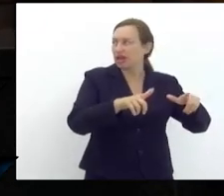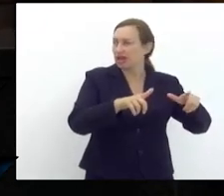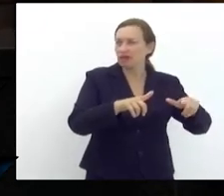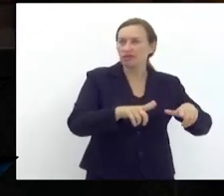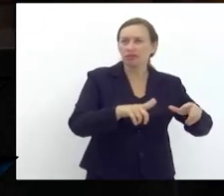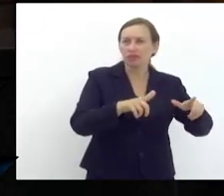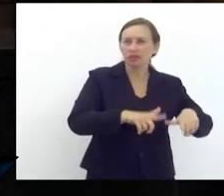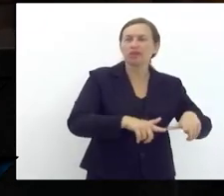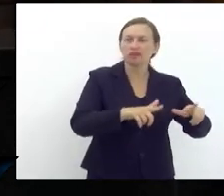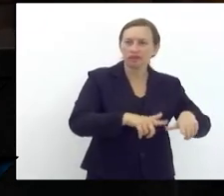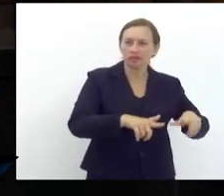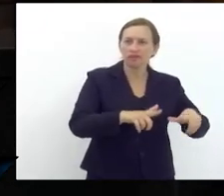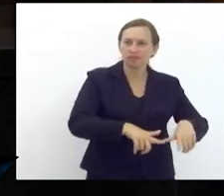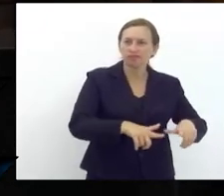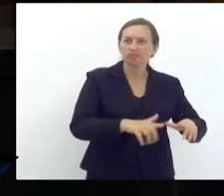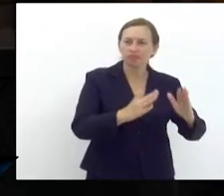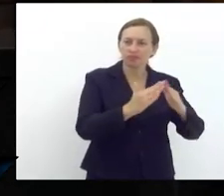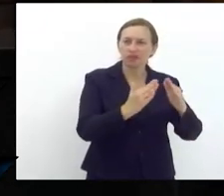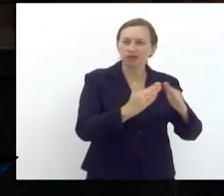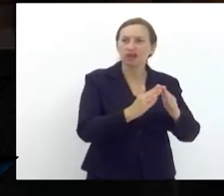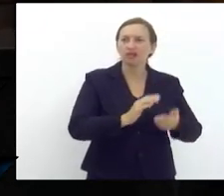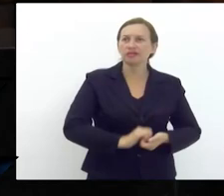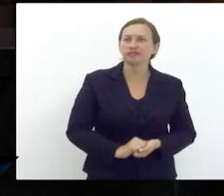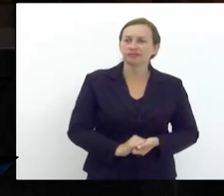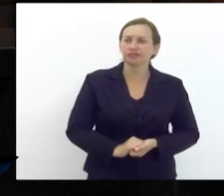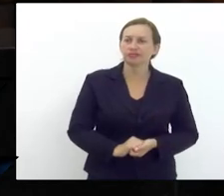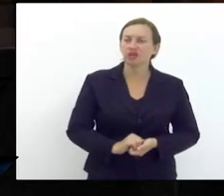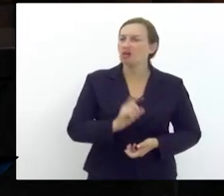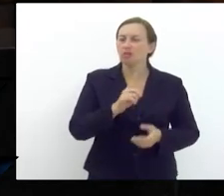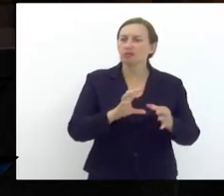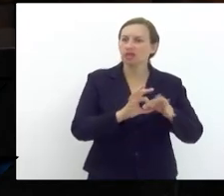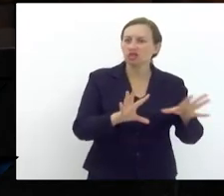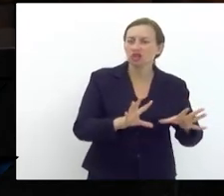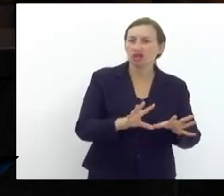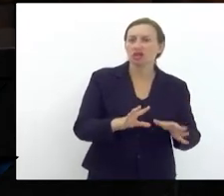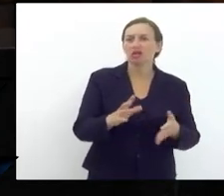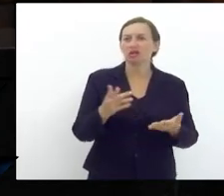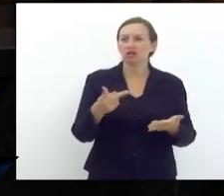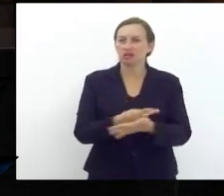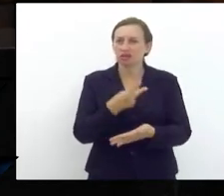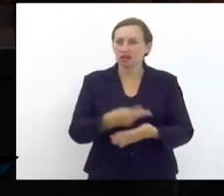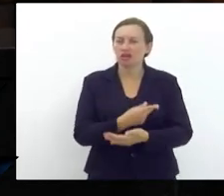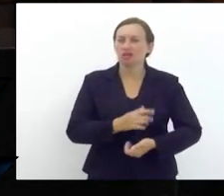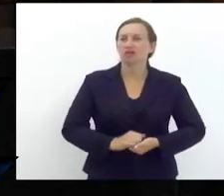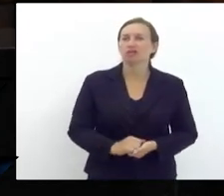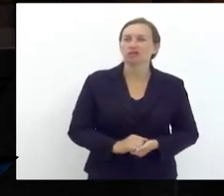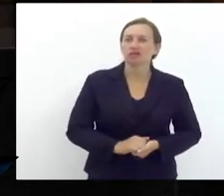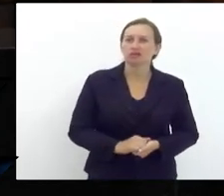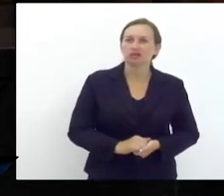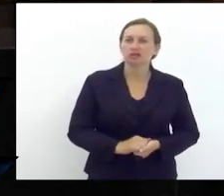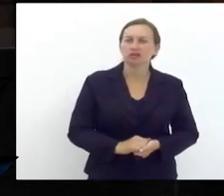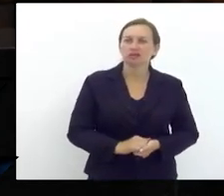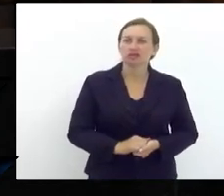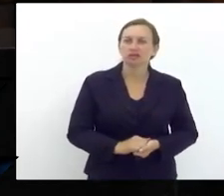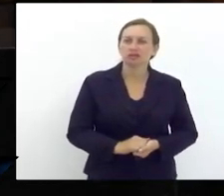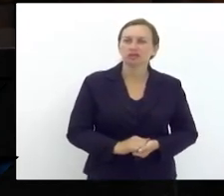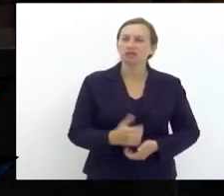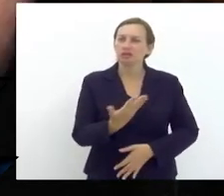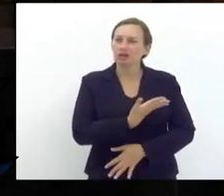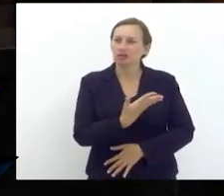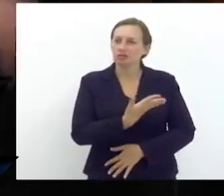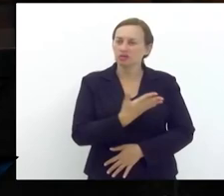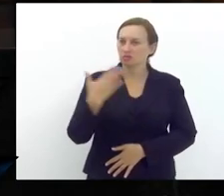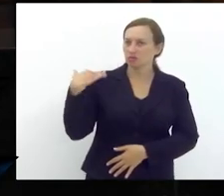vão ter que demolir casa com deputado dentro porque nós não vamos permitir essa covardia e sei que não vou estar sozinho vou ter vários colegas do meu lado